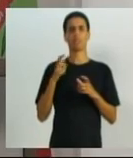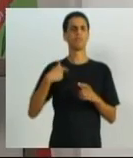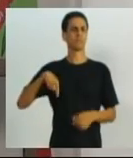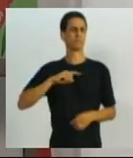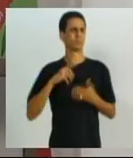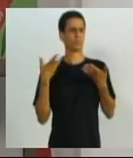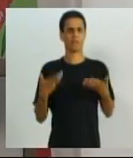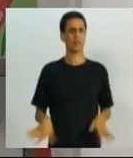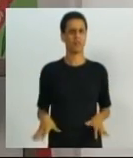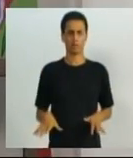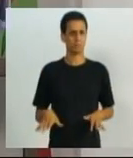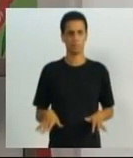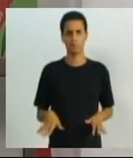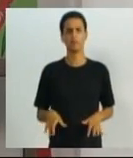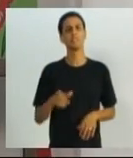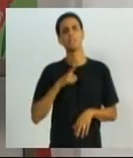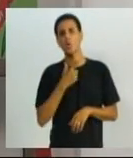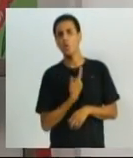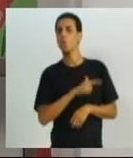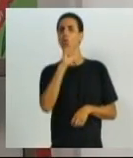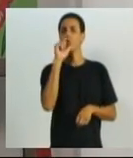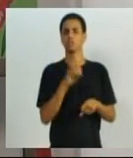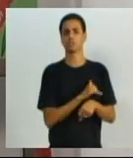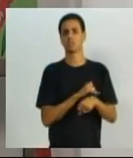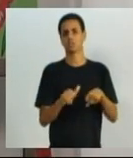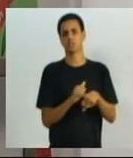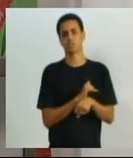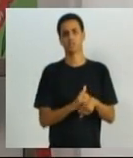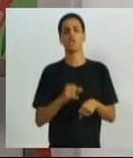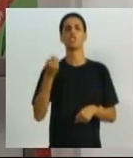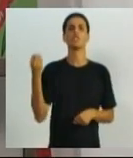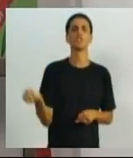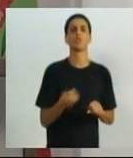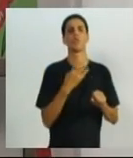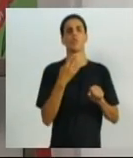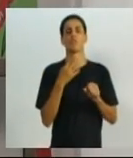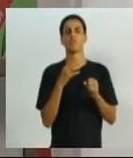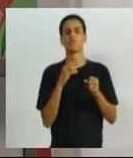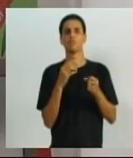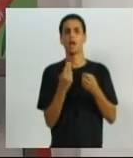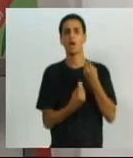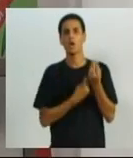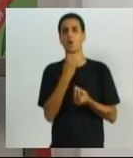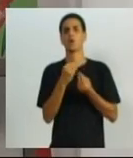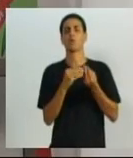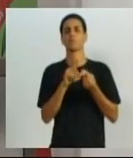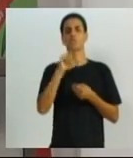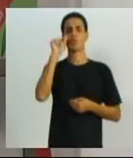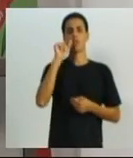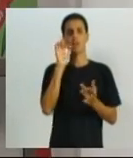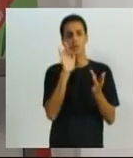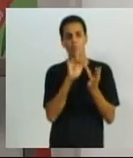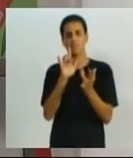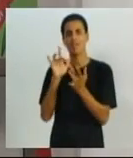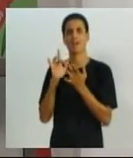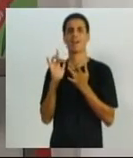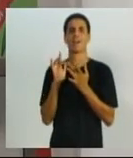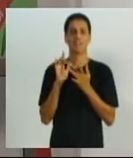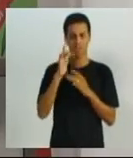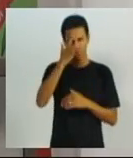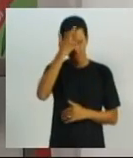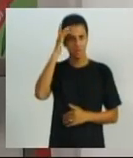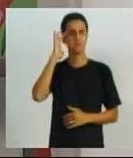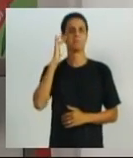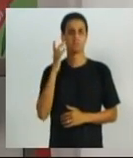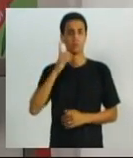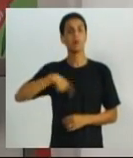isso. Nós temos outros meios de chegar aos eleitores. Novos meios de chegar aos eleitores estão aí colocados que anteriormente não tinham e que nós